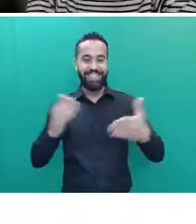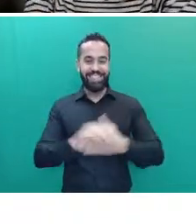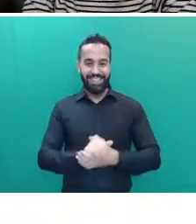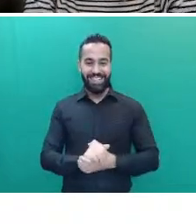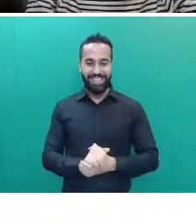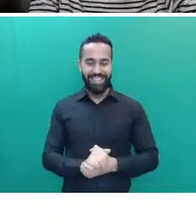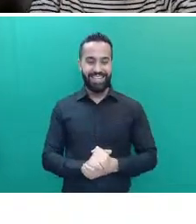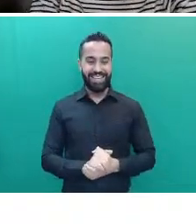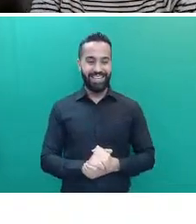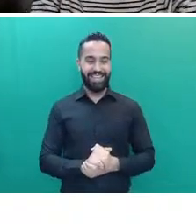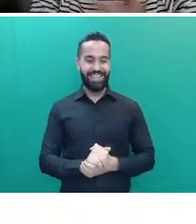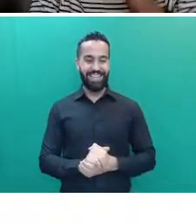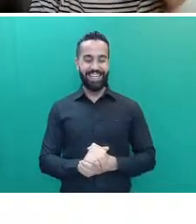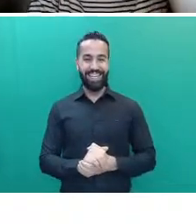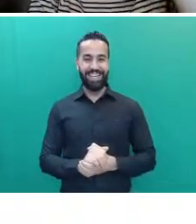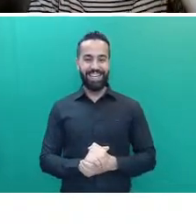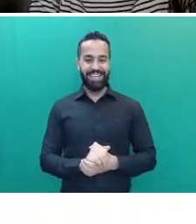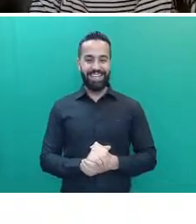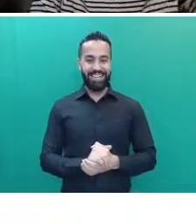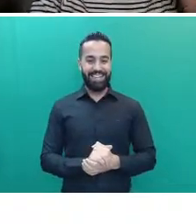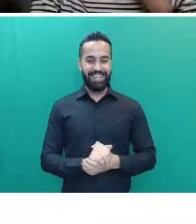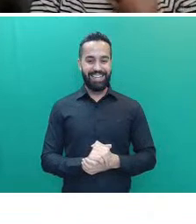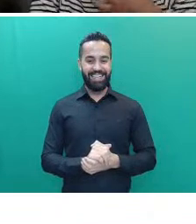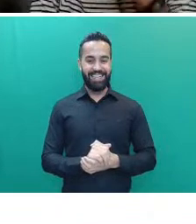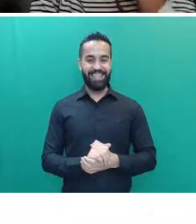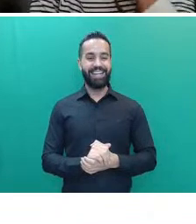deixa eu dar um